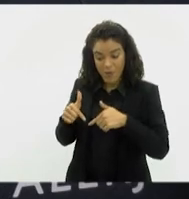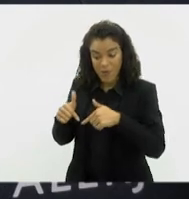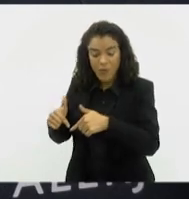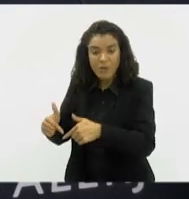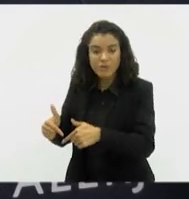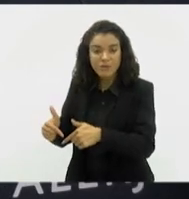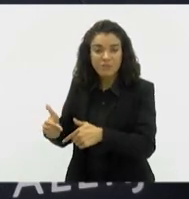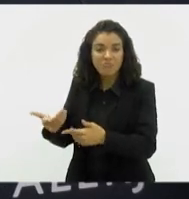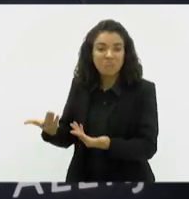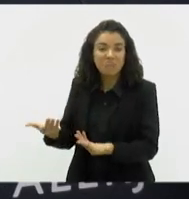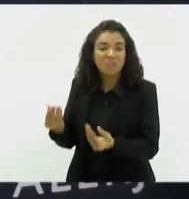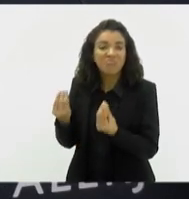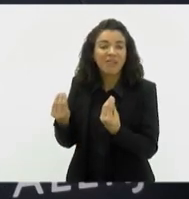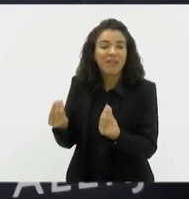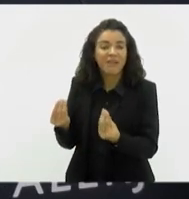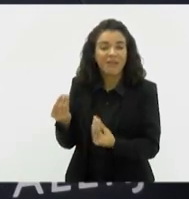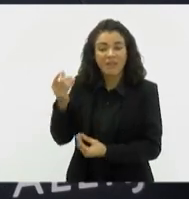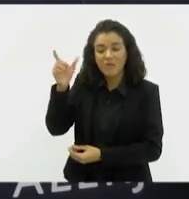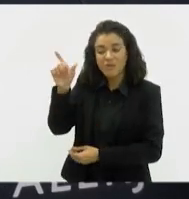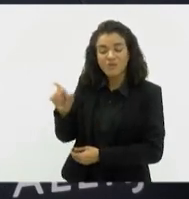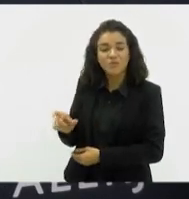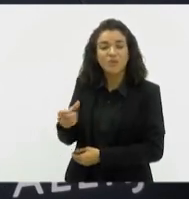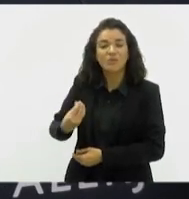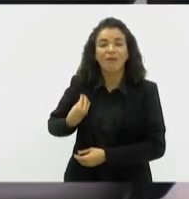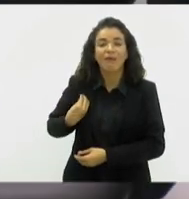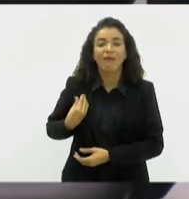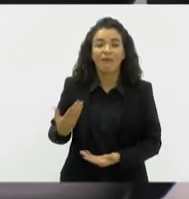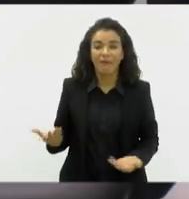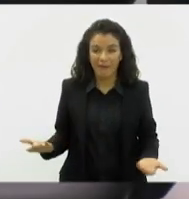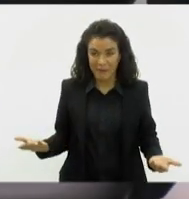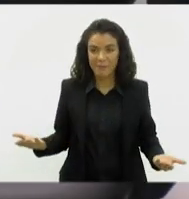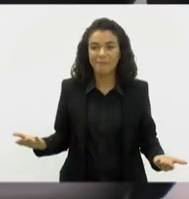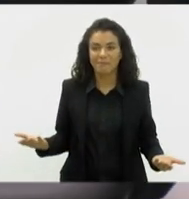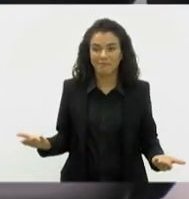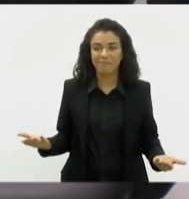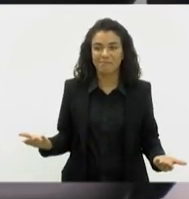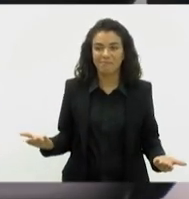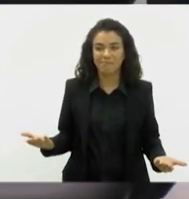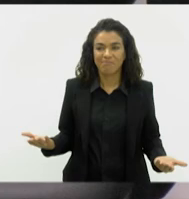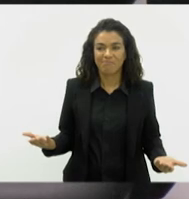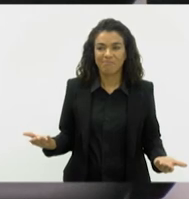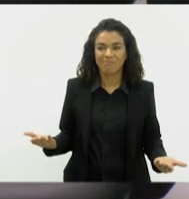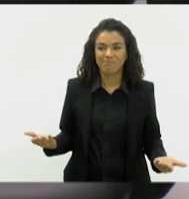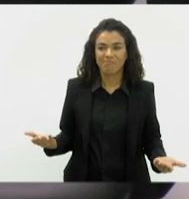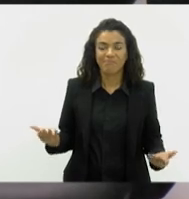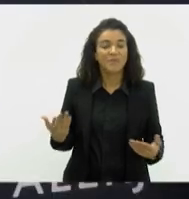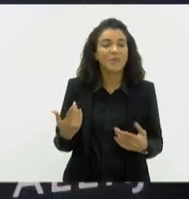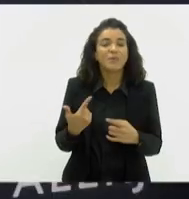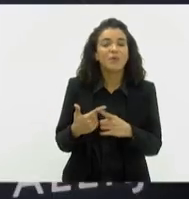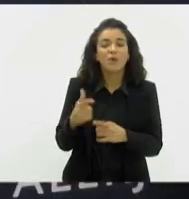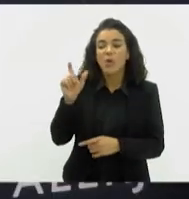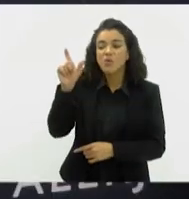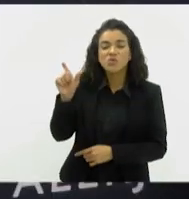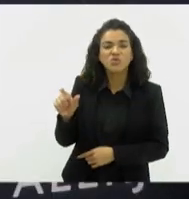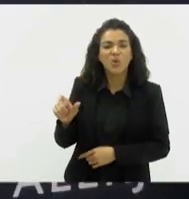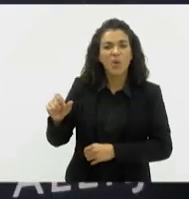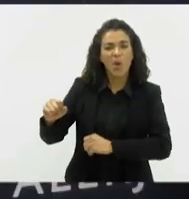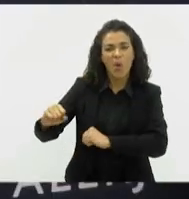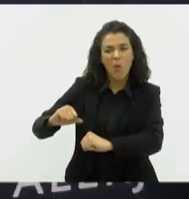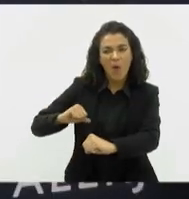faz sentido o senhor estar aqui sendo sabatinado para ser aprovado. Porque senão o senhor é um